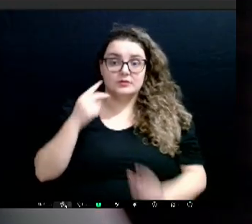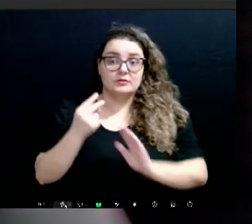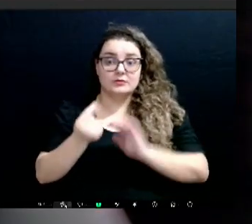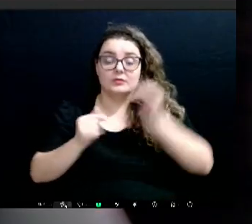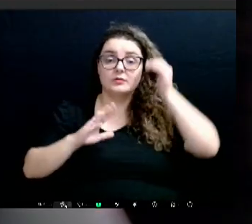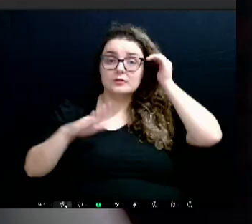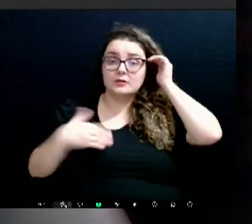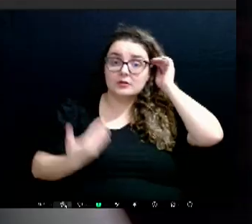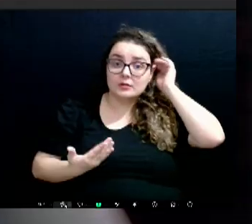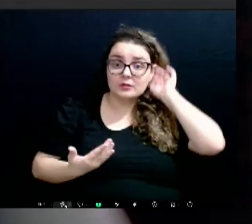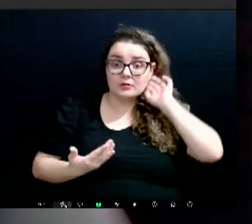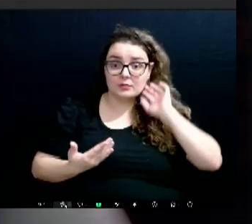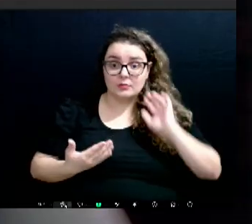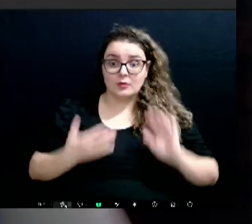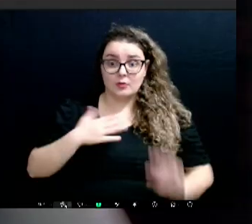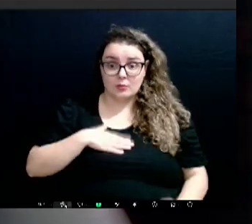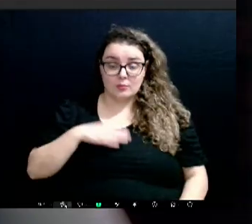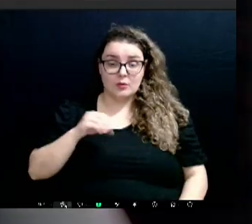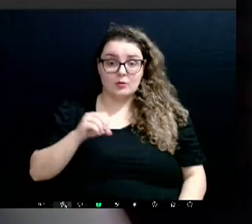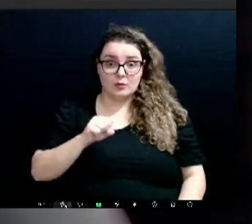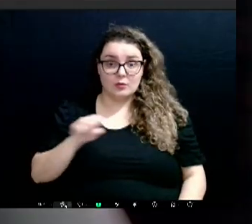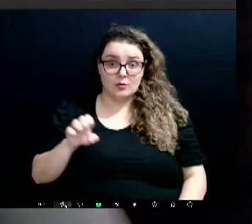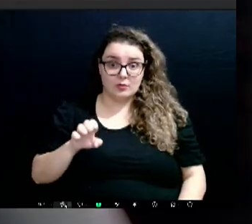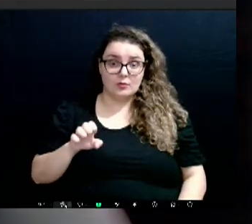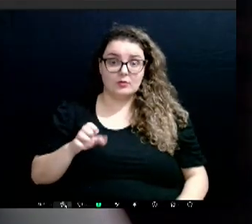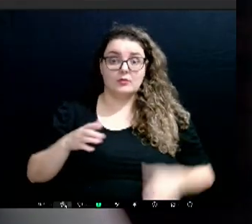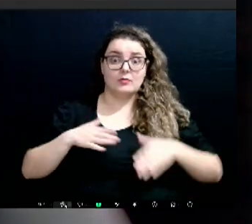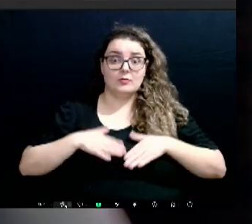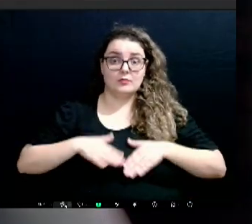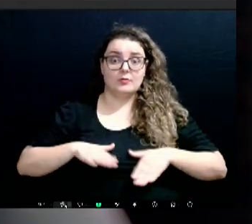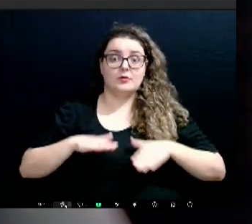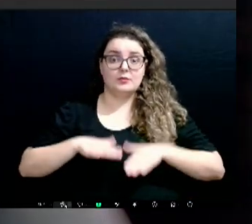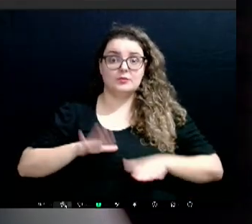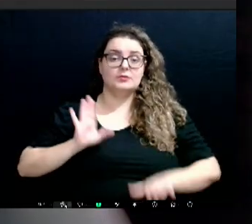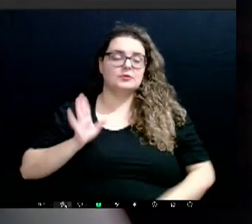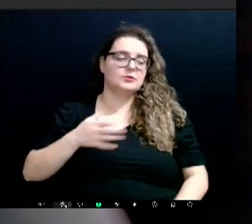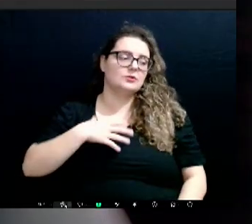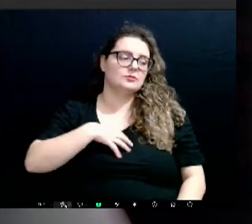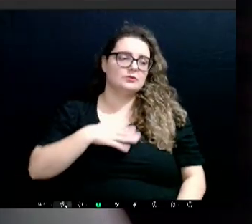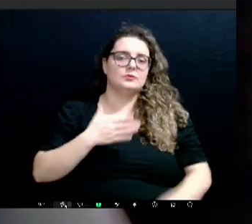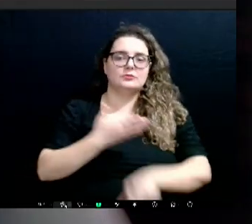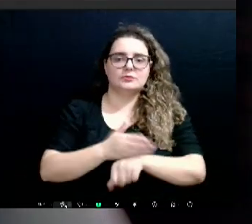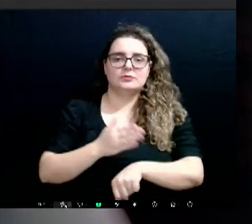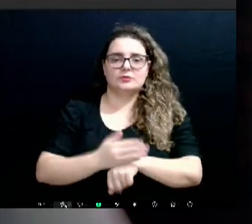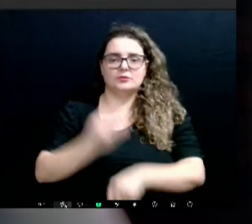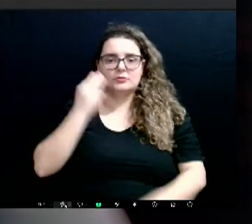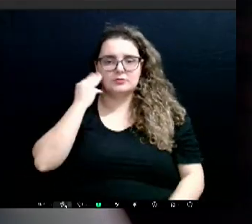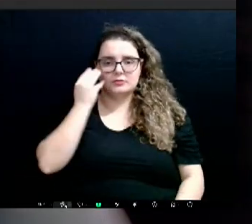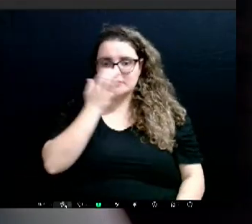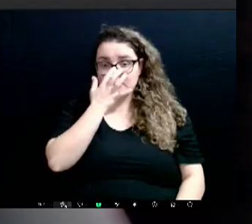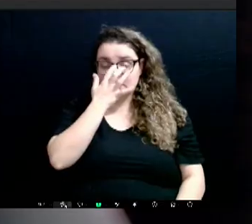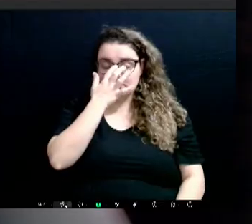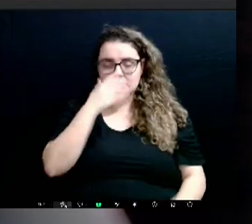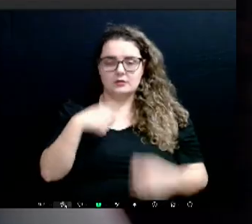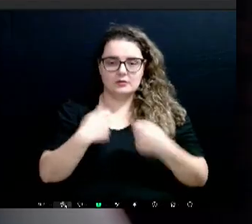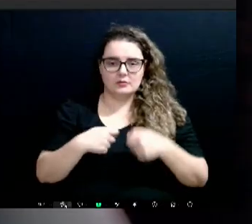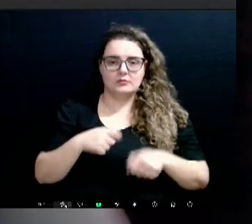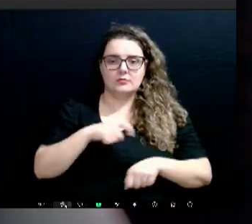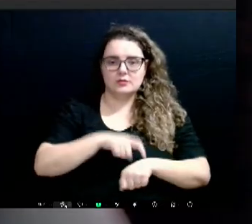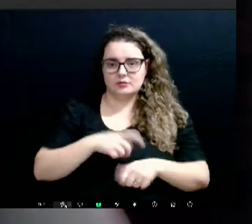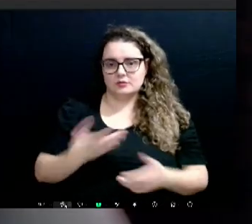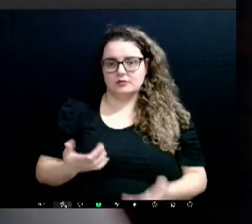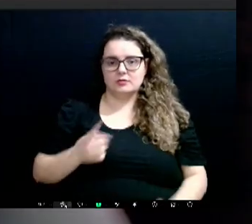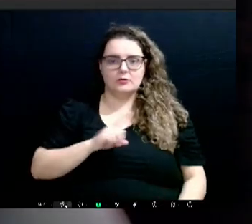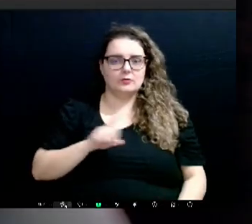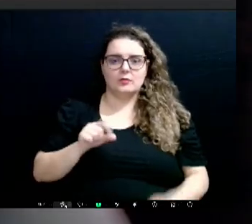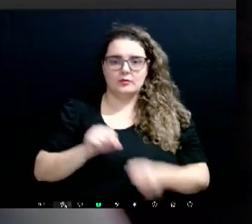bom, o meu ócio vai ser para o descanso, já é uma forma de treinar a mente para dizer, peraí, eu preciso desse tempo, porque não é um não fazer nada,